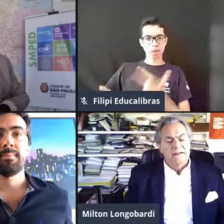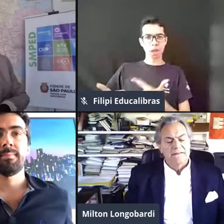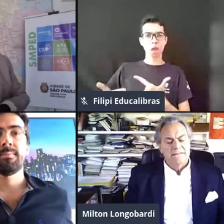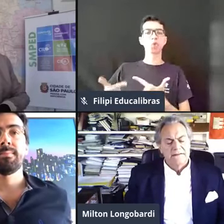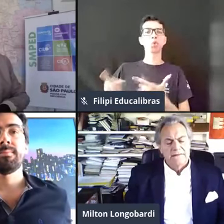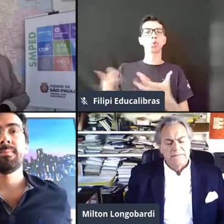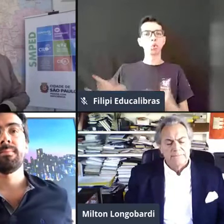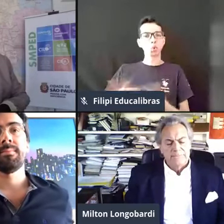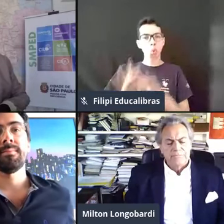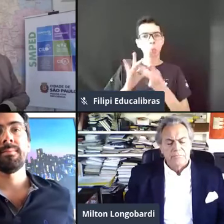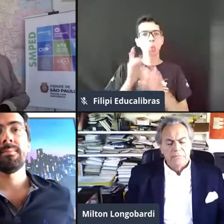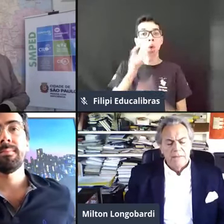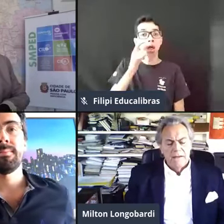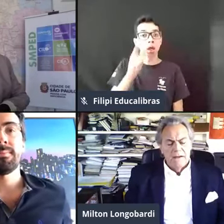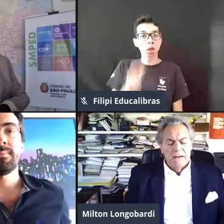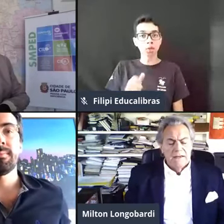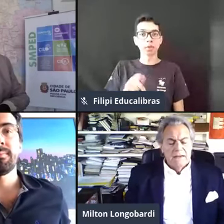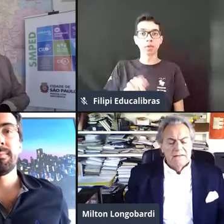muito interessante.